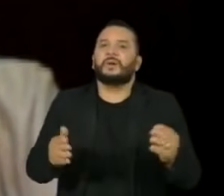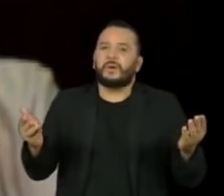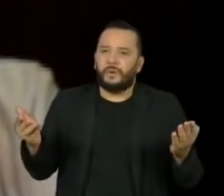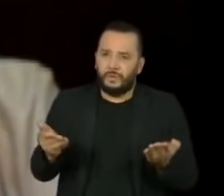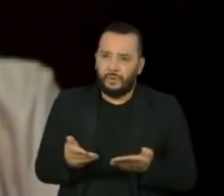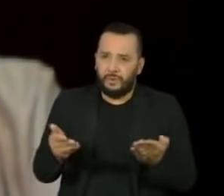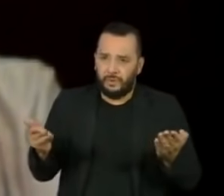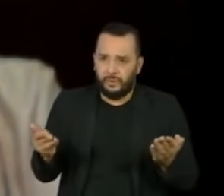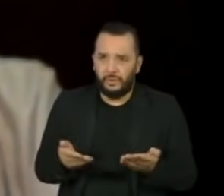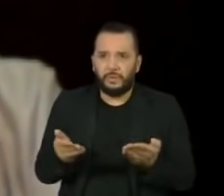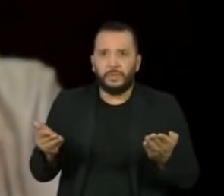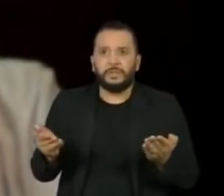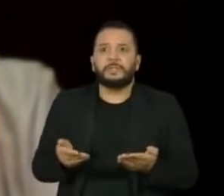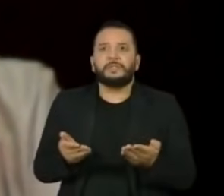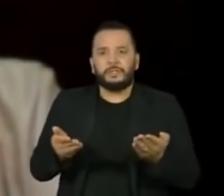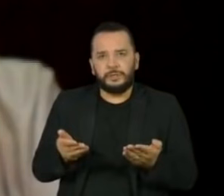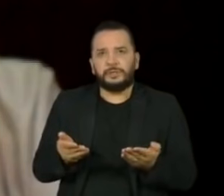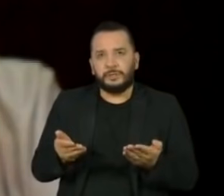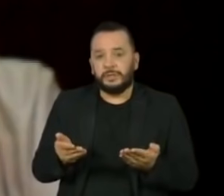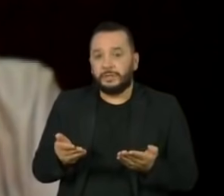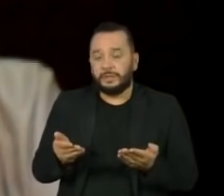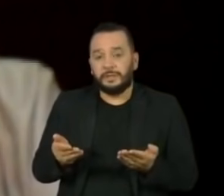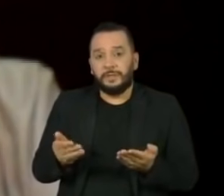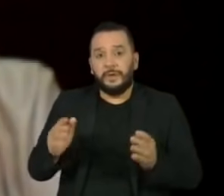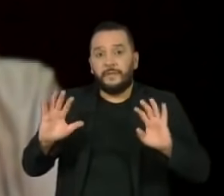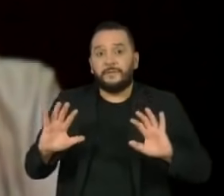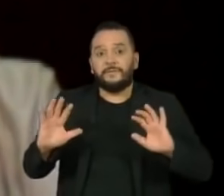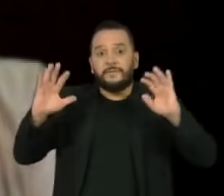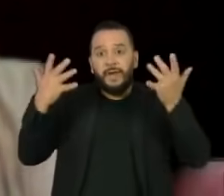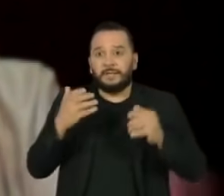podendo falar, vamos festejar o Natal,